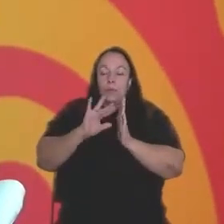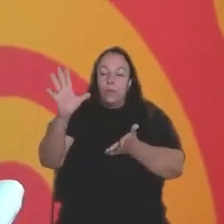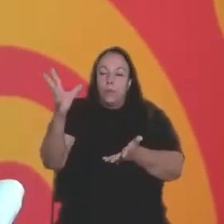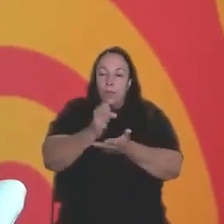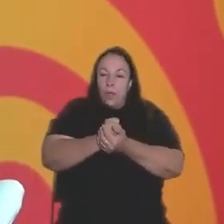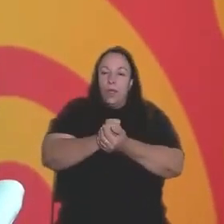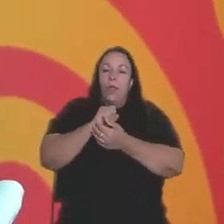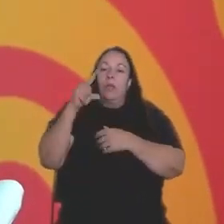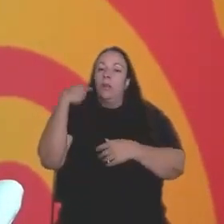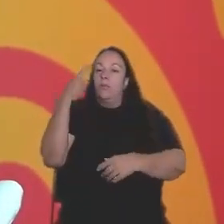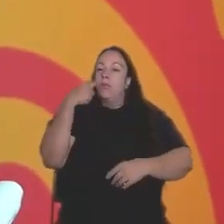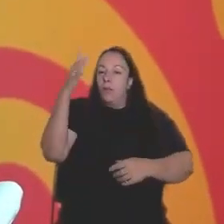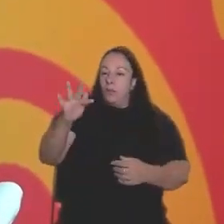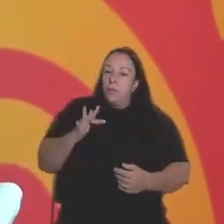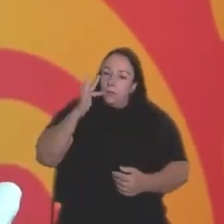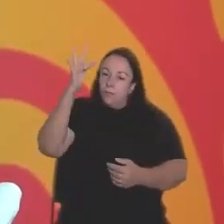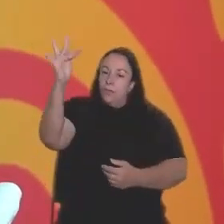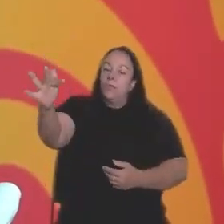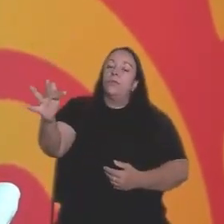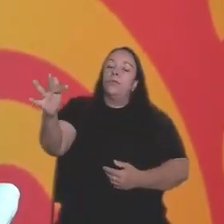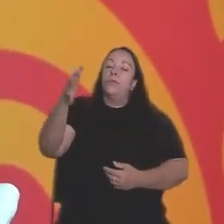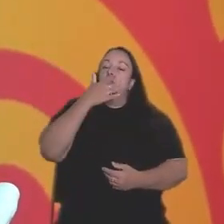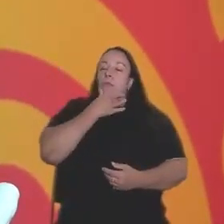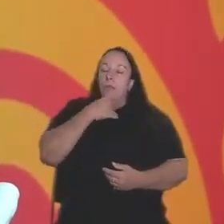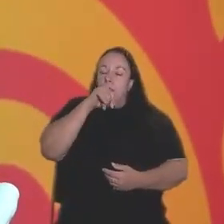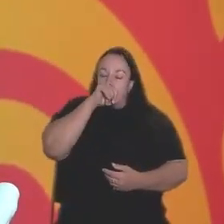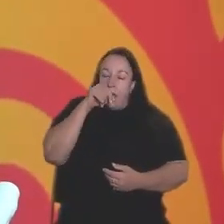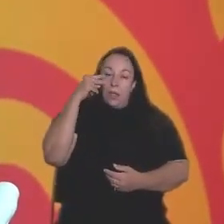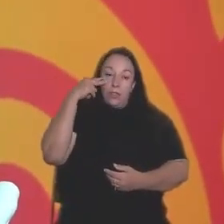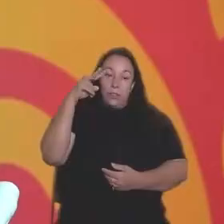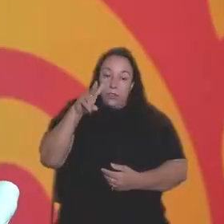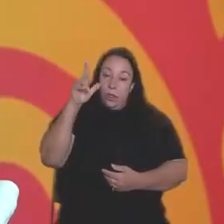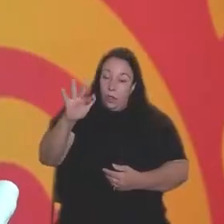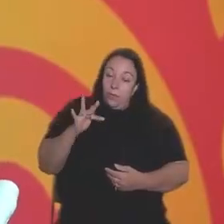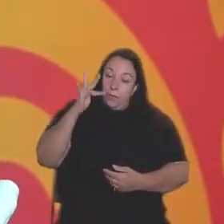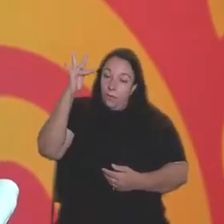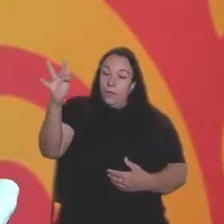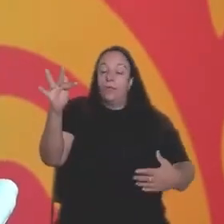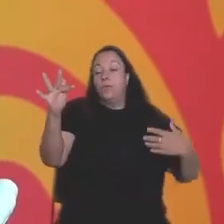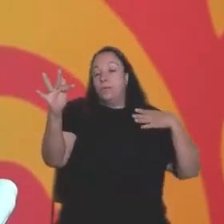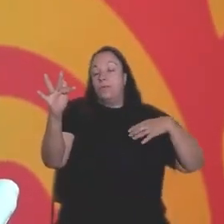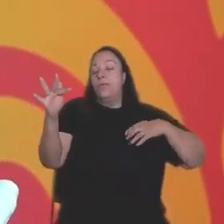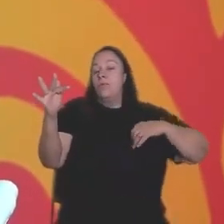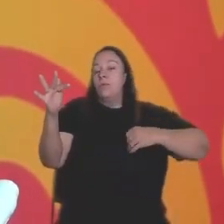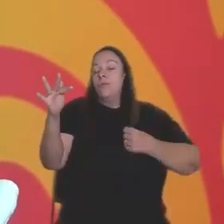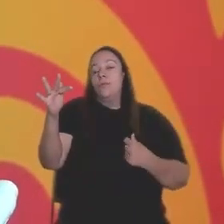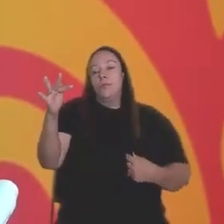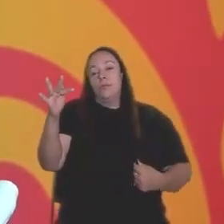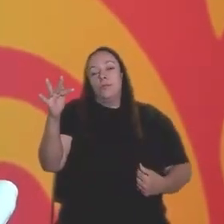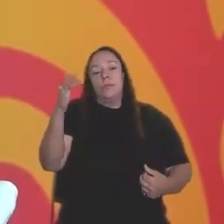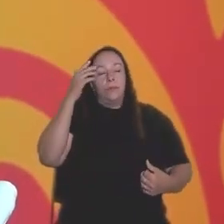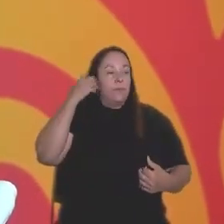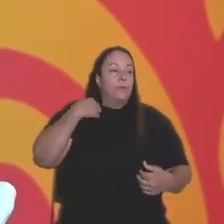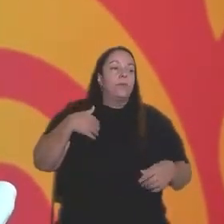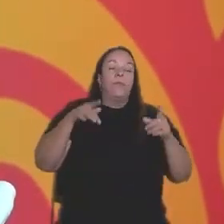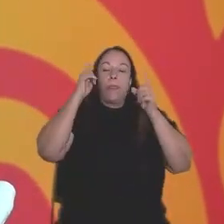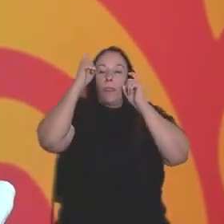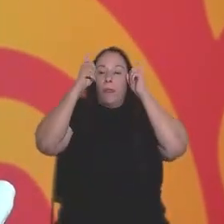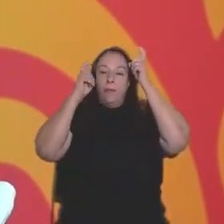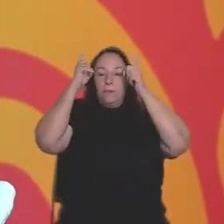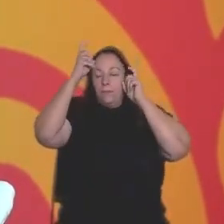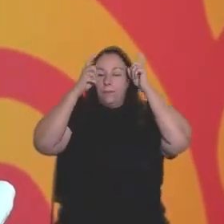nosso futuro ganha, principalmente nós que somos pais, a gente olha para o futuro com muita incerteza, com muita